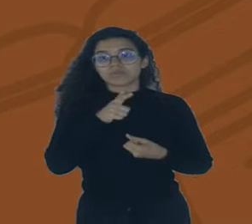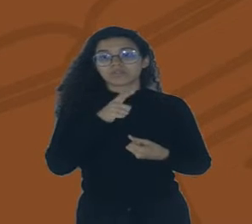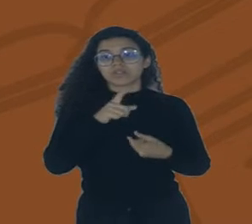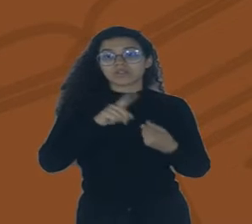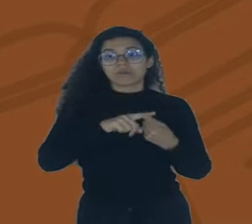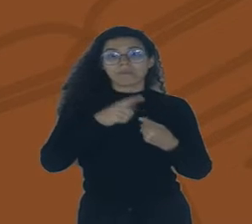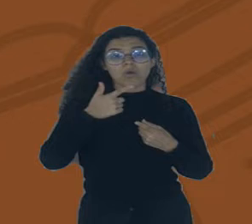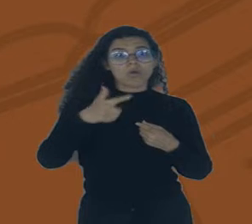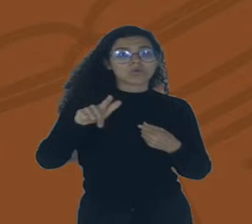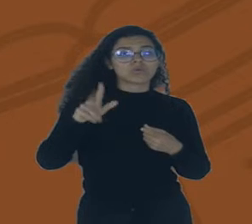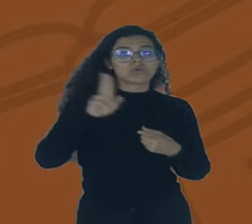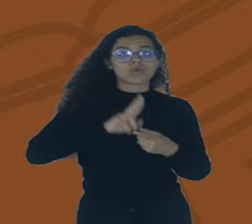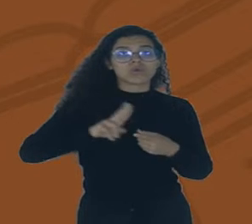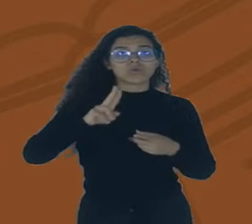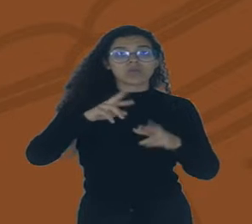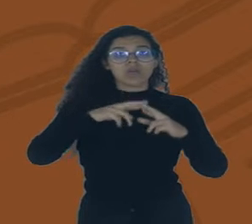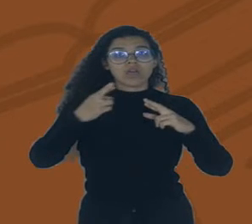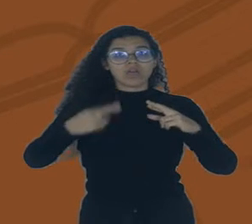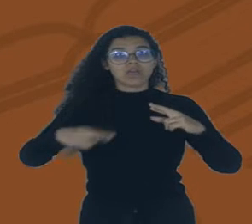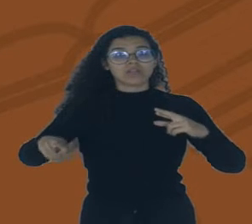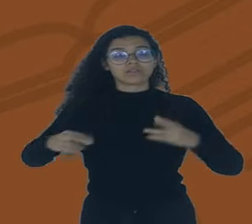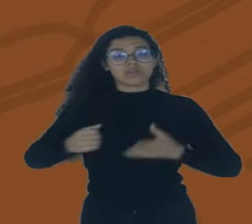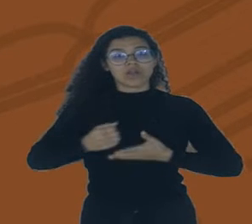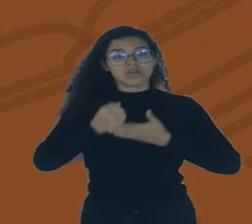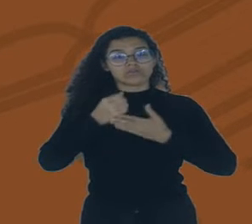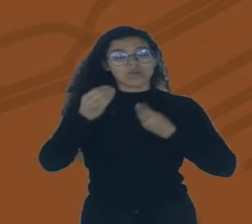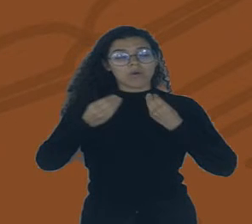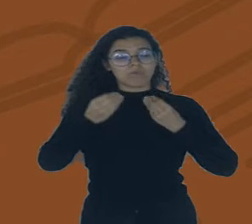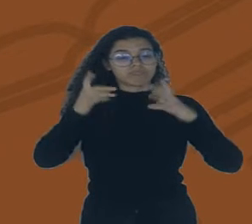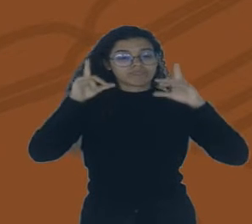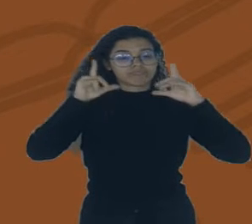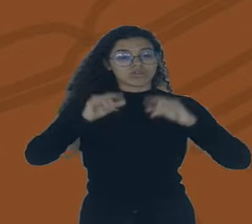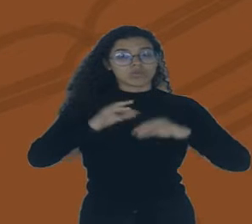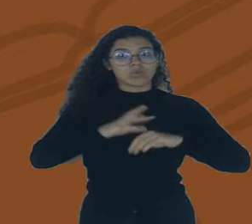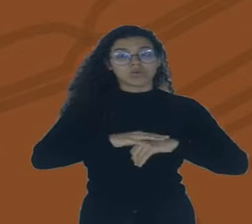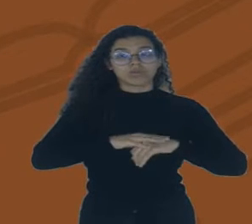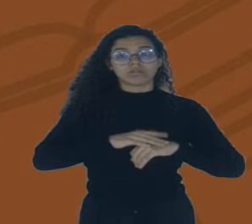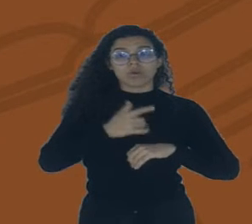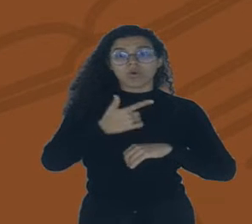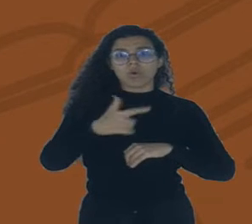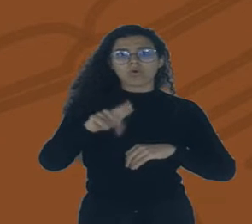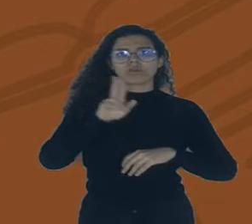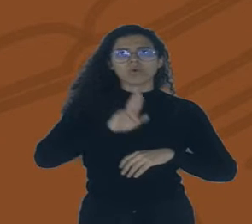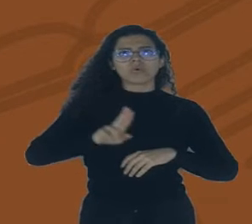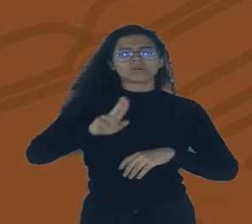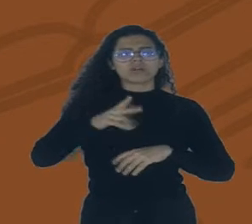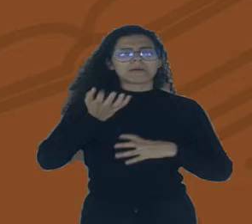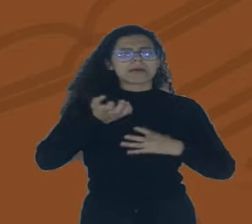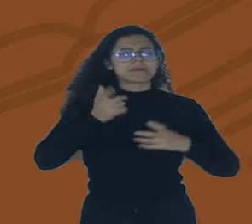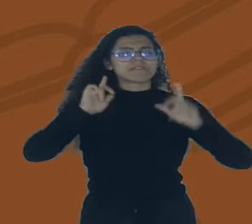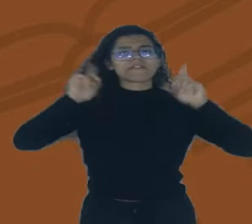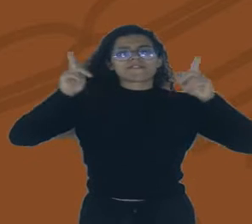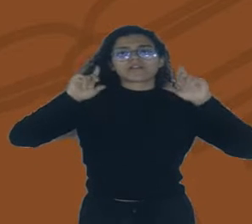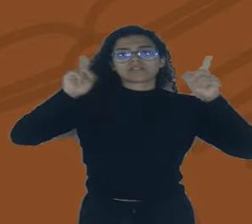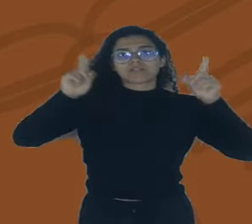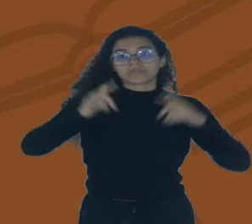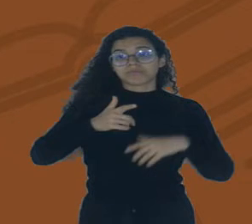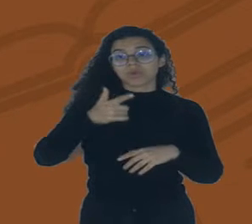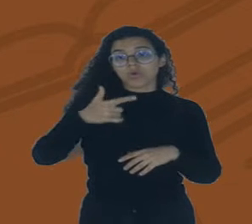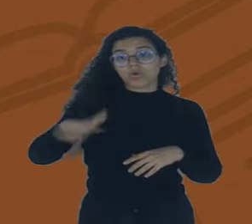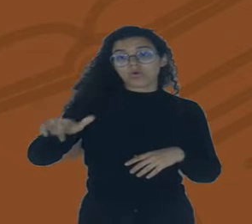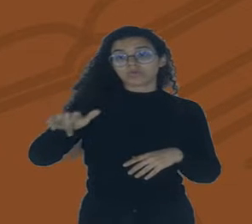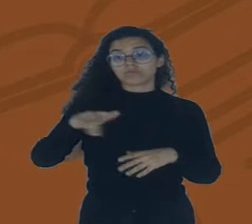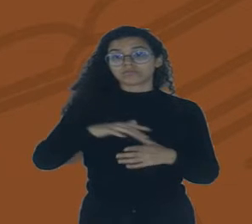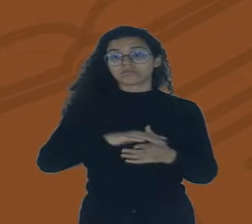rituais religiosos como forma de cura. Outros utilizam de forma recreativa. Outros